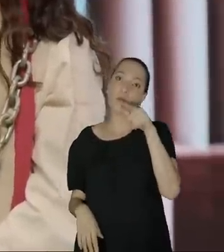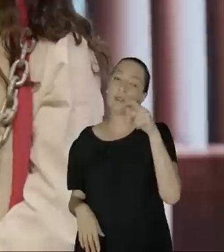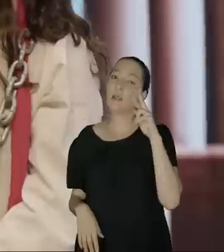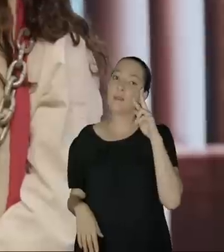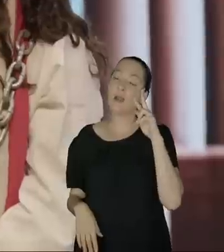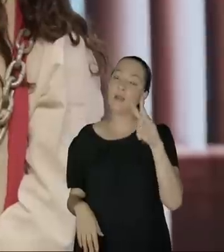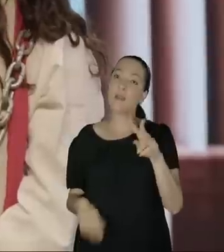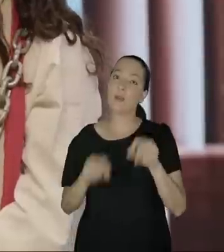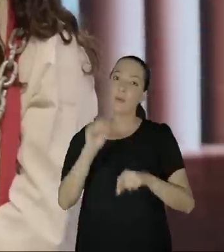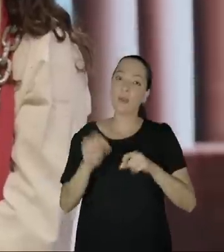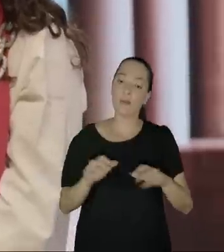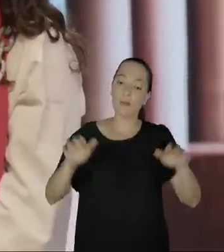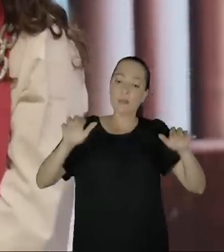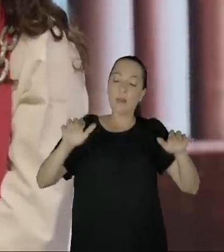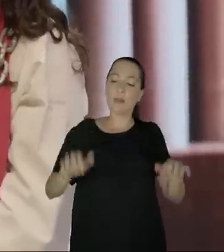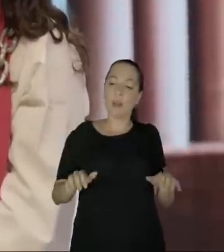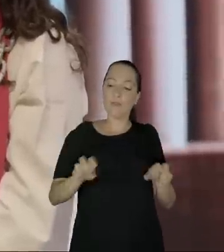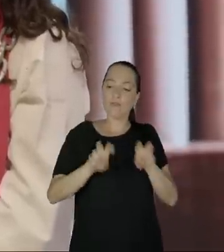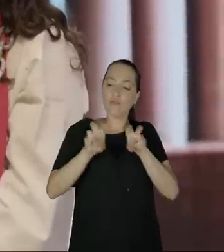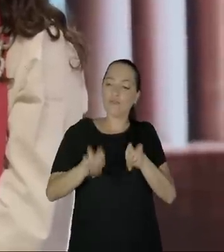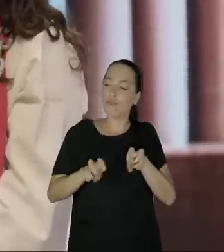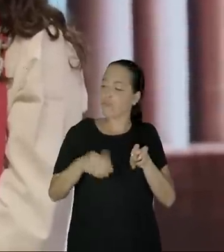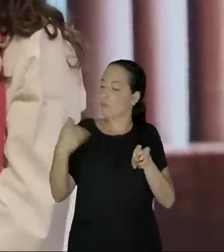Homem sentado à direita da mão de Deus Pai.